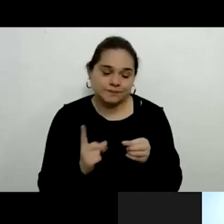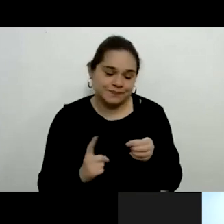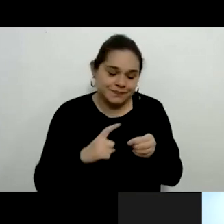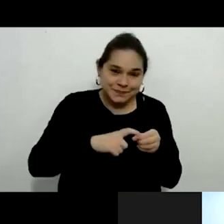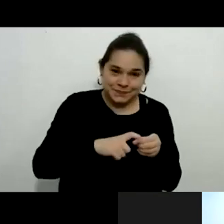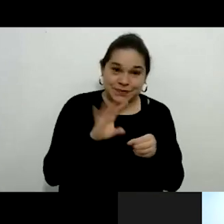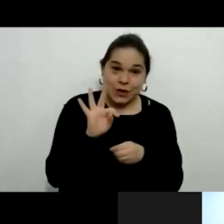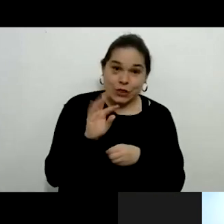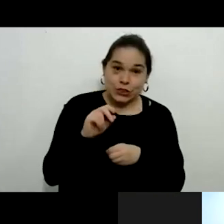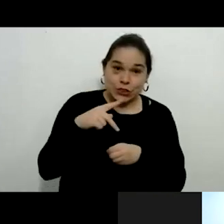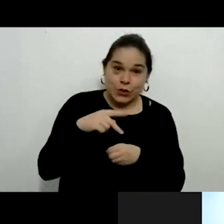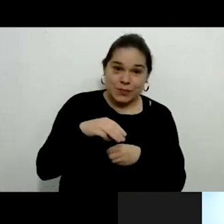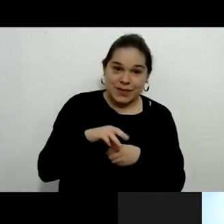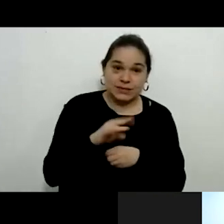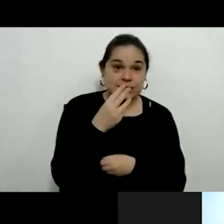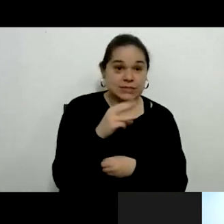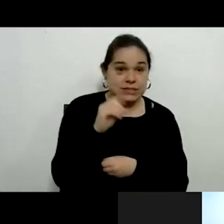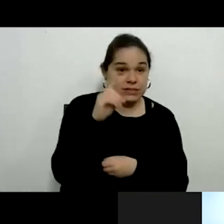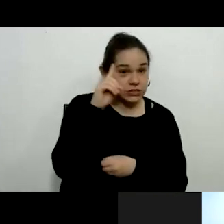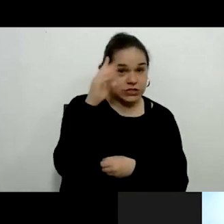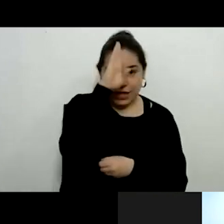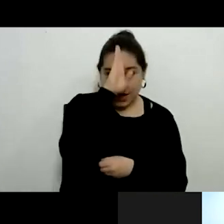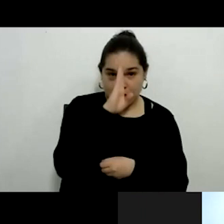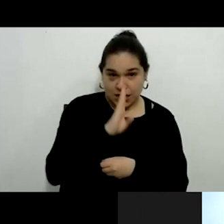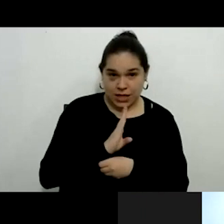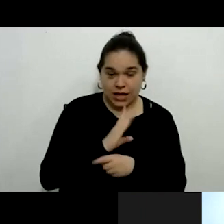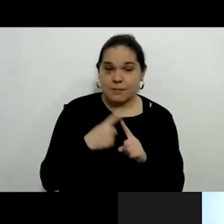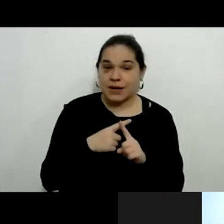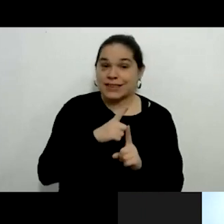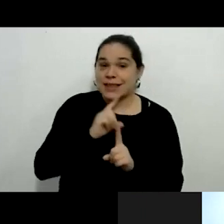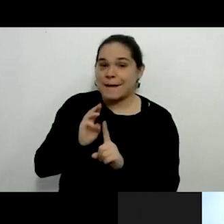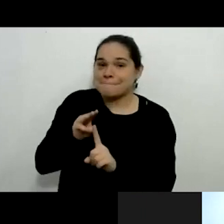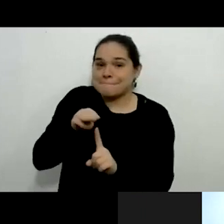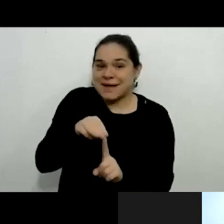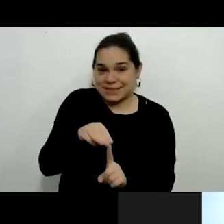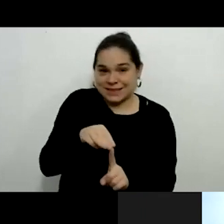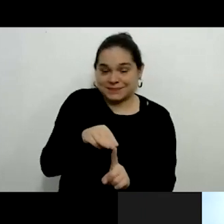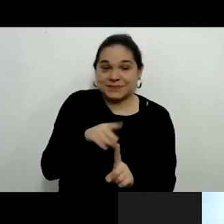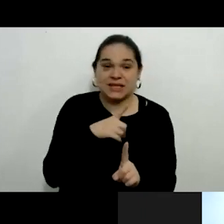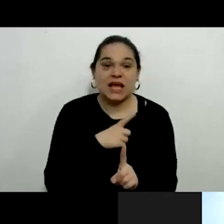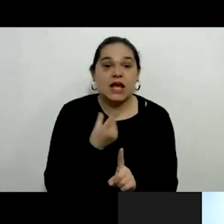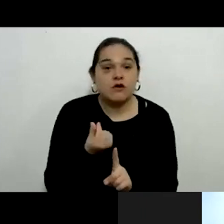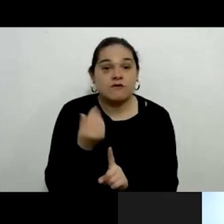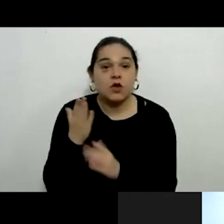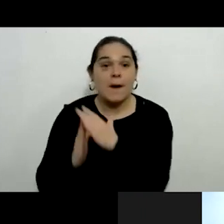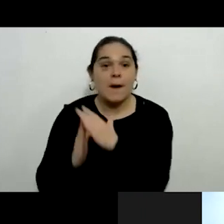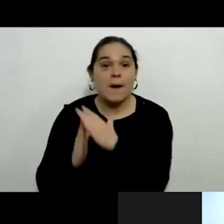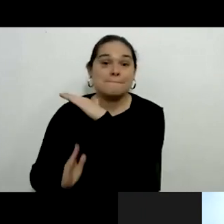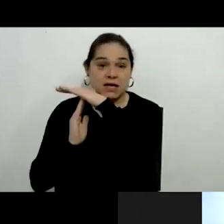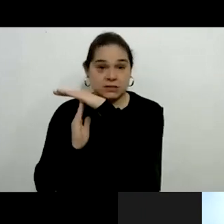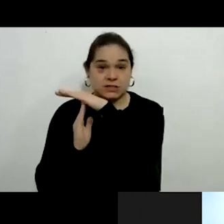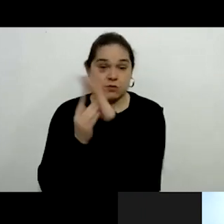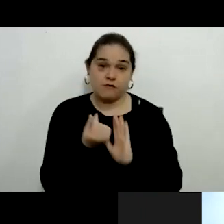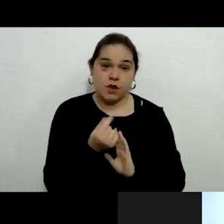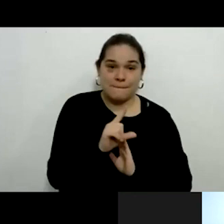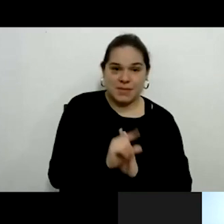deram esses 30 dias de degustação, porque a gente tem metas, entendeu? A gente tem um valor máximo e aí, com